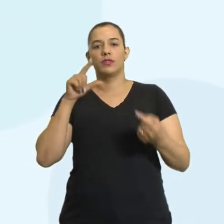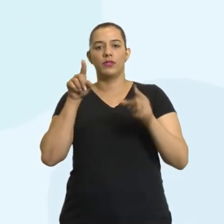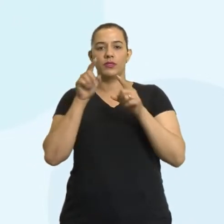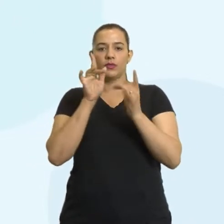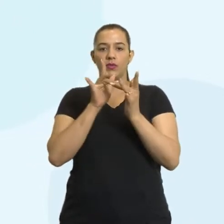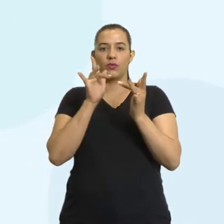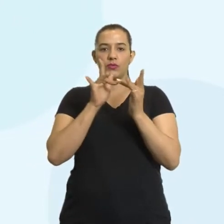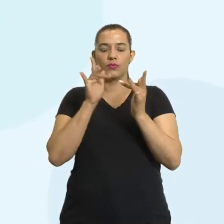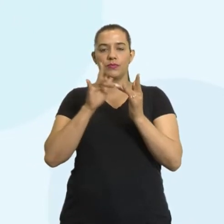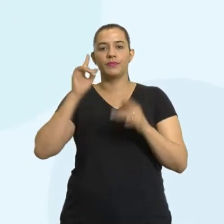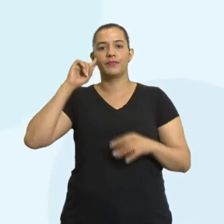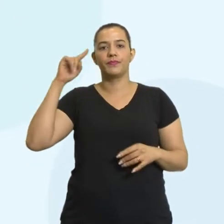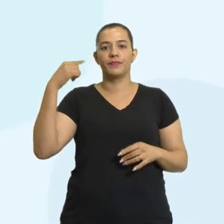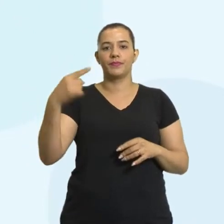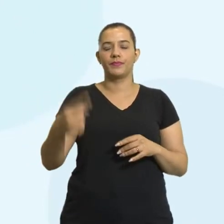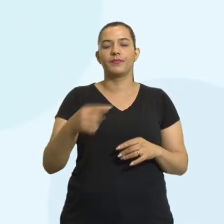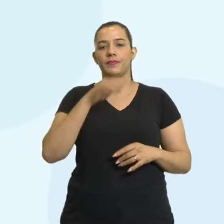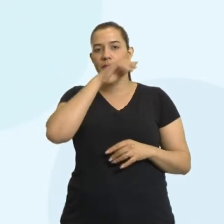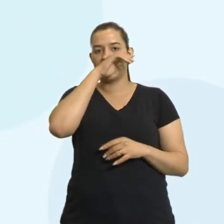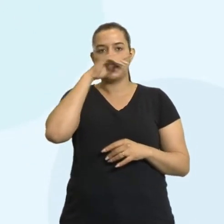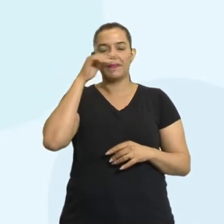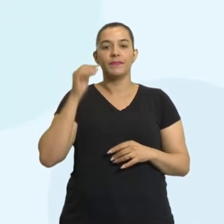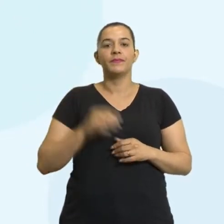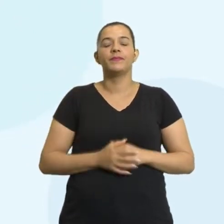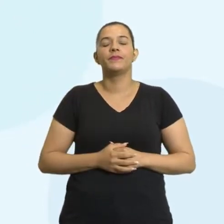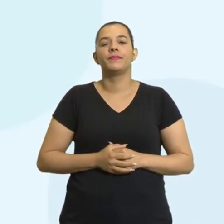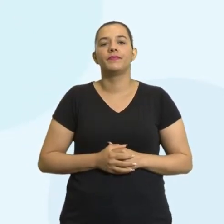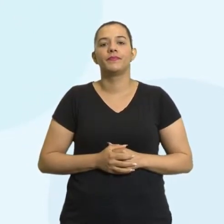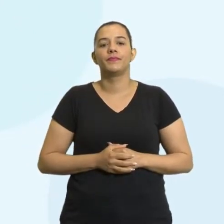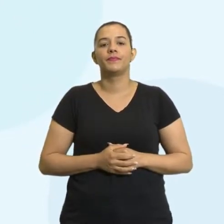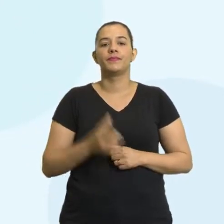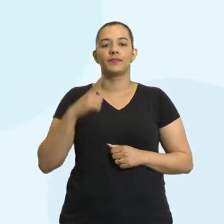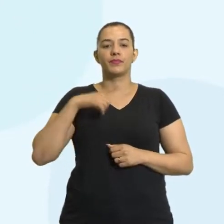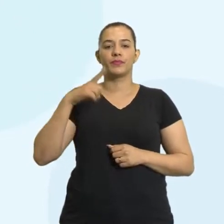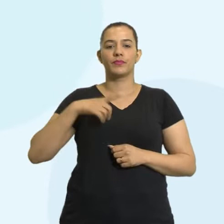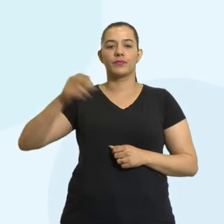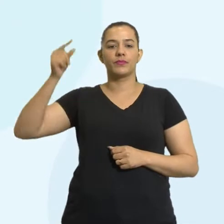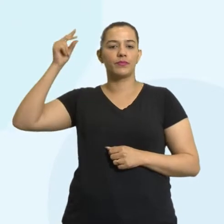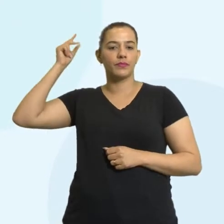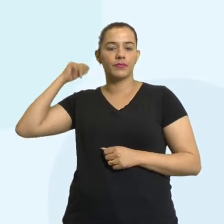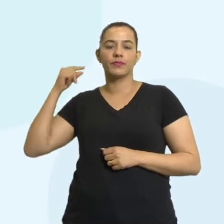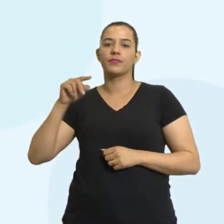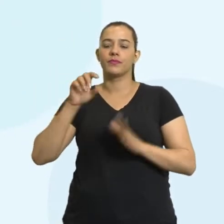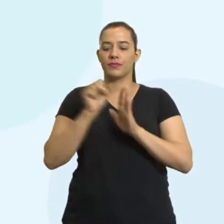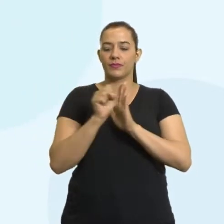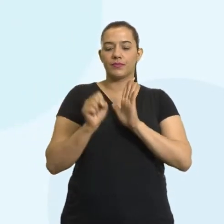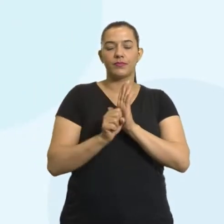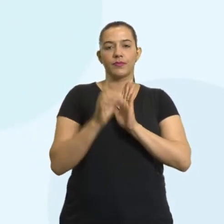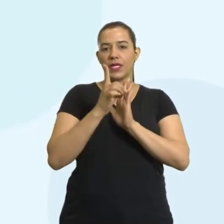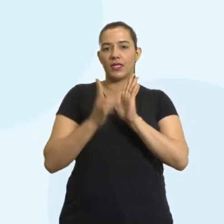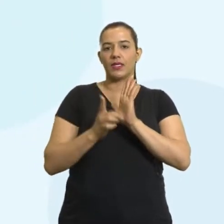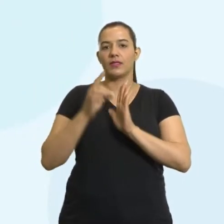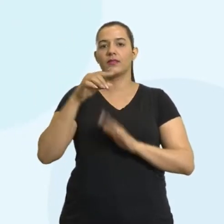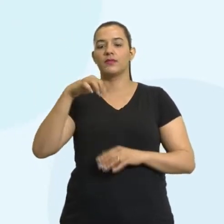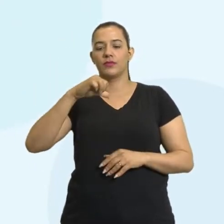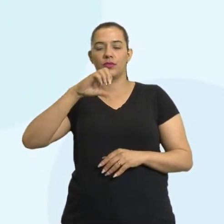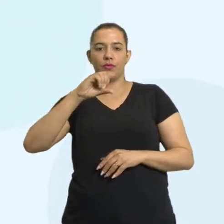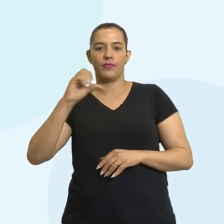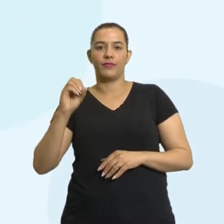contato no cotidiano. Lá desde no final da década de 90, os